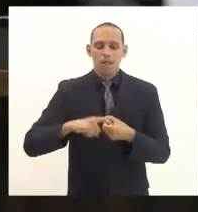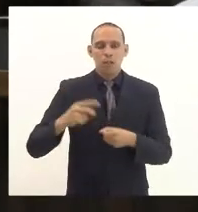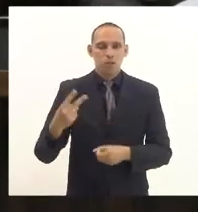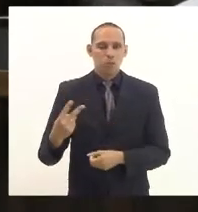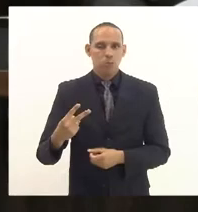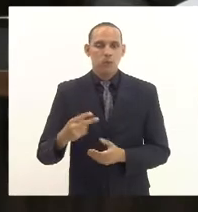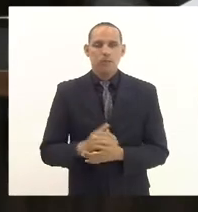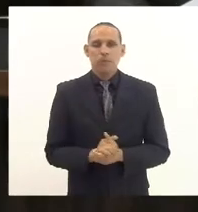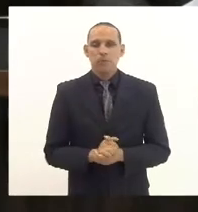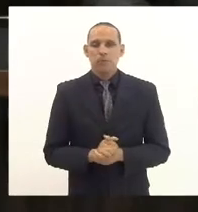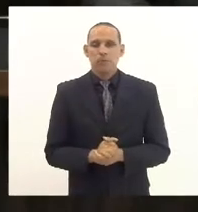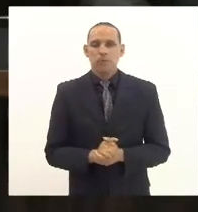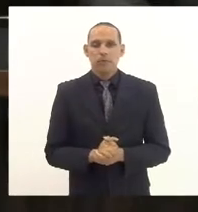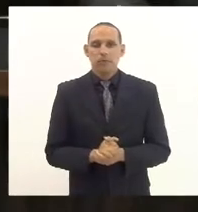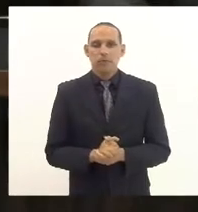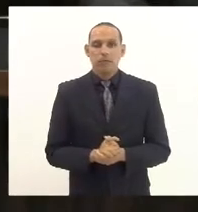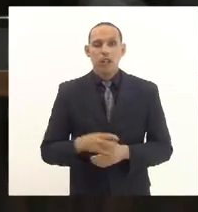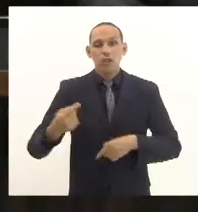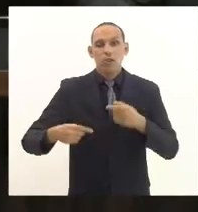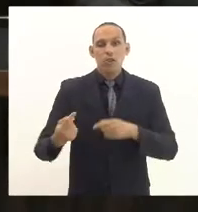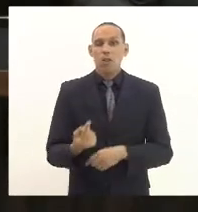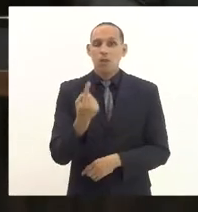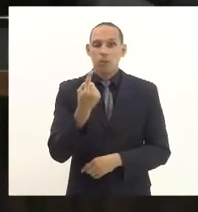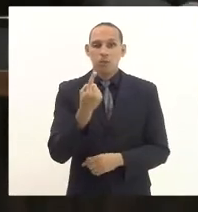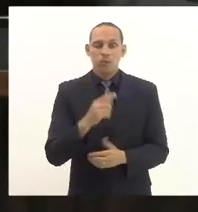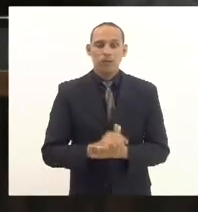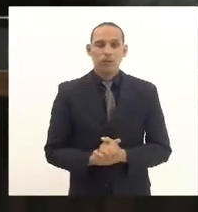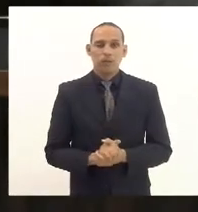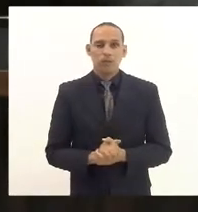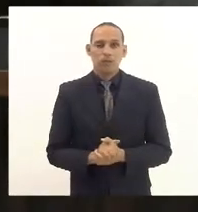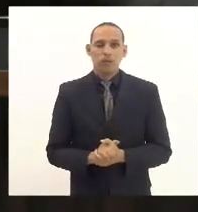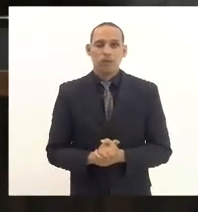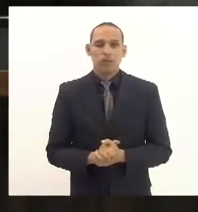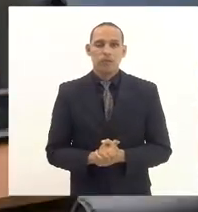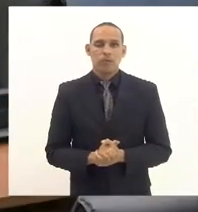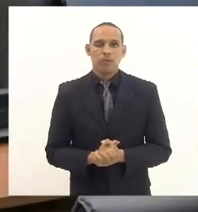segunda. Em discussão única.